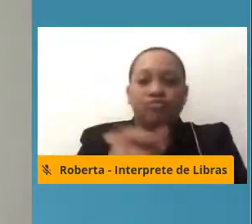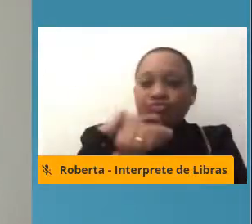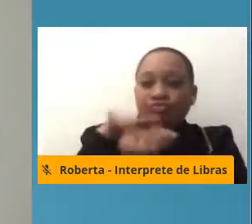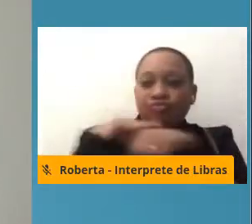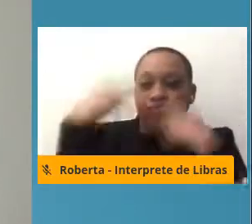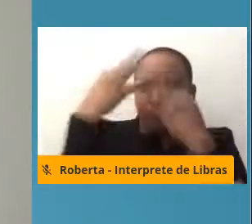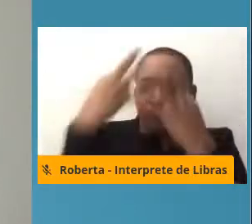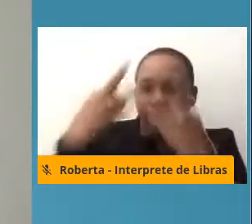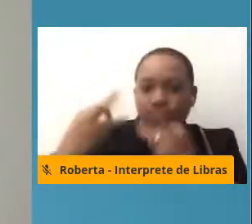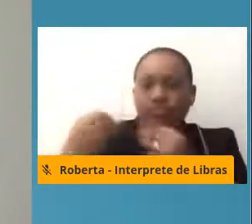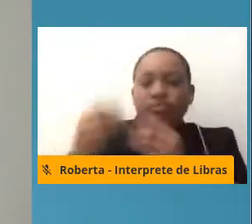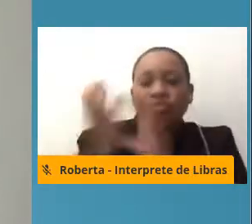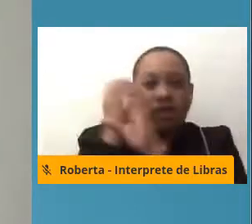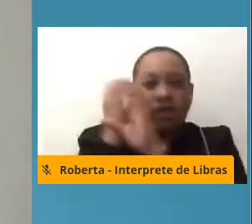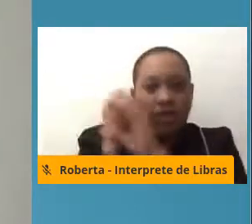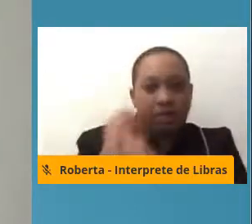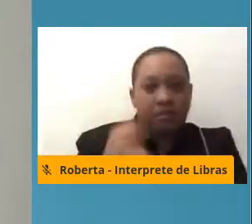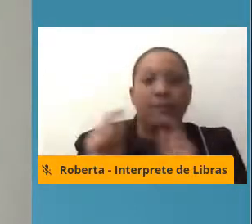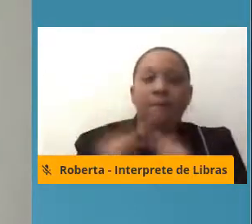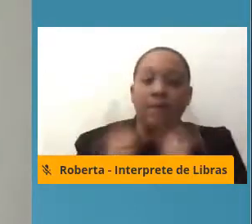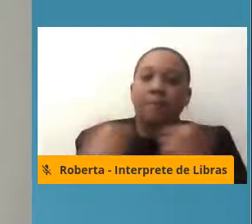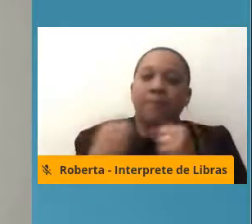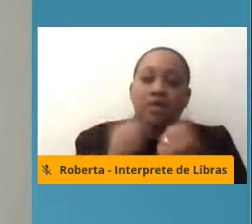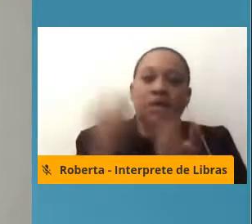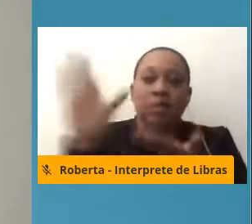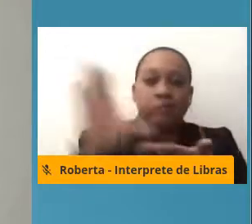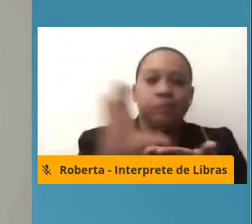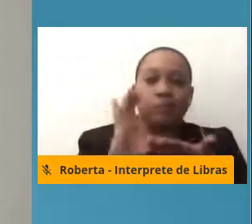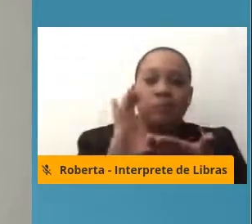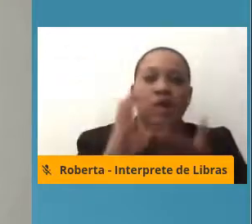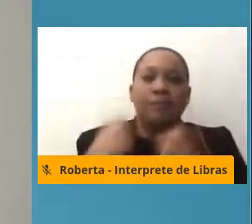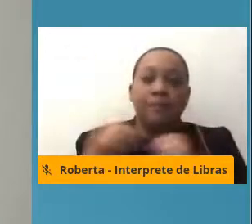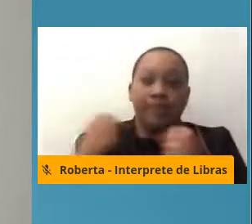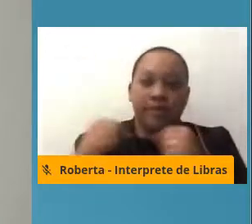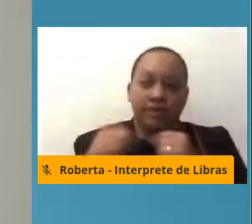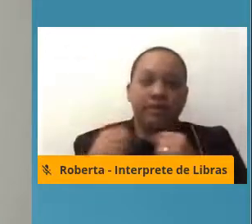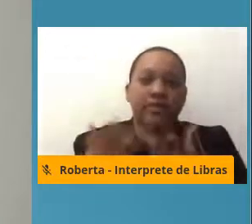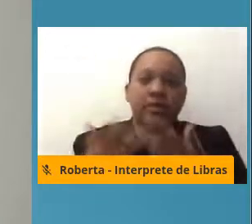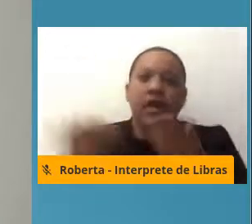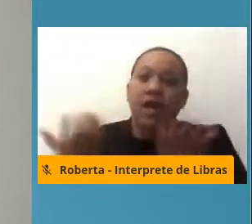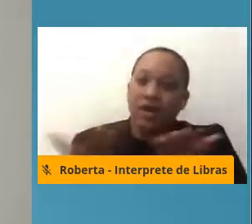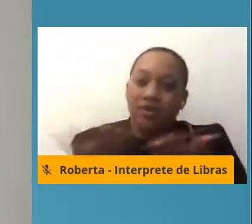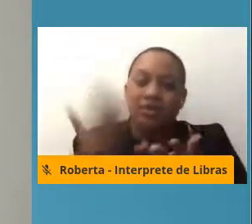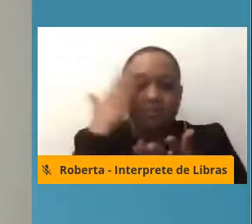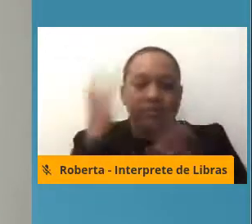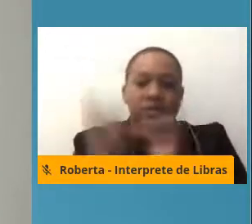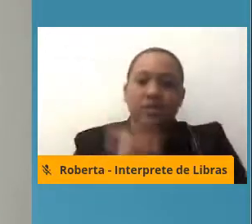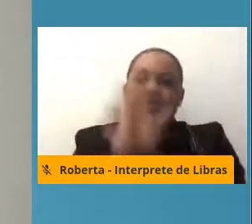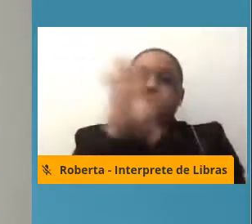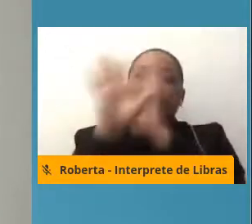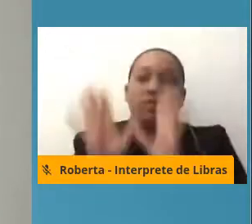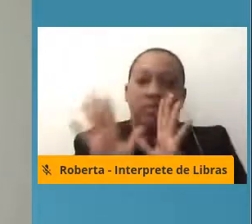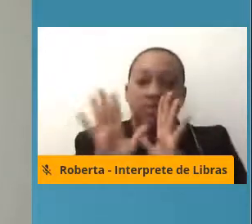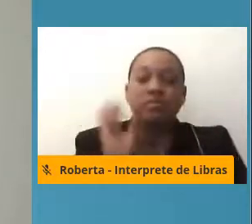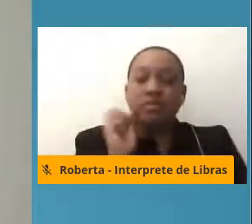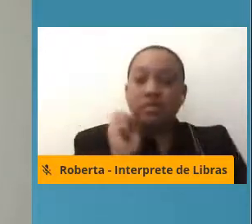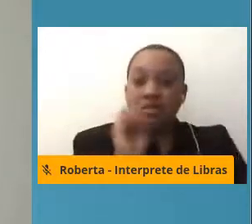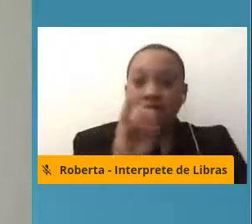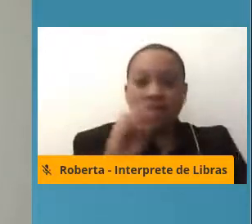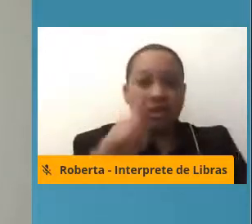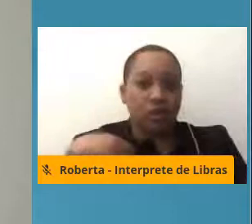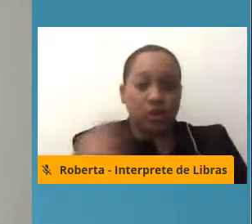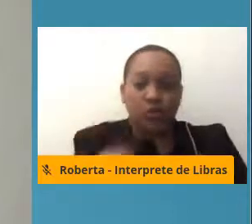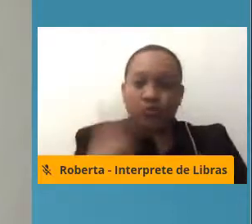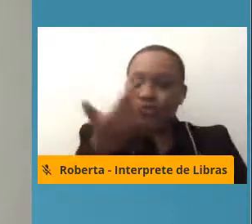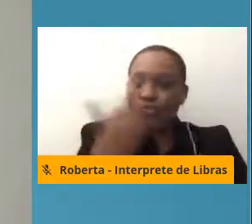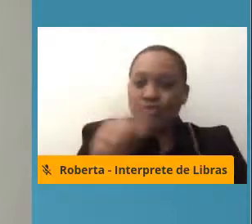isso fica mais do que claro, não é? Se a gente não tem esses investimentos de forma contínua, a gente demora muito mais